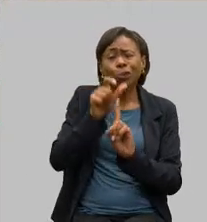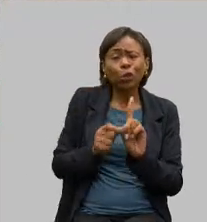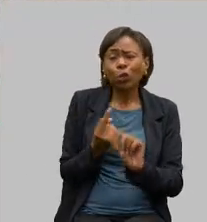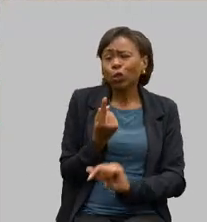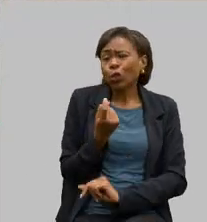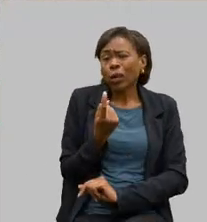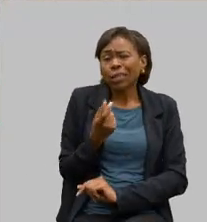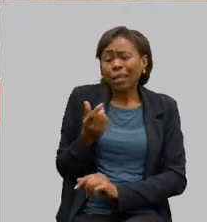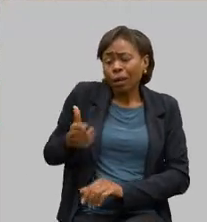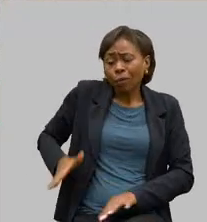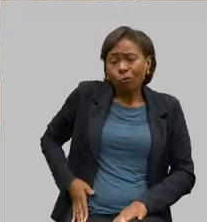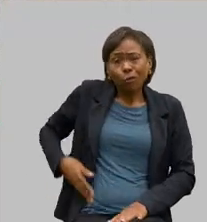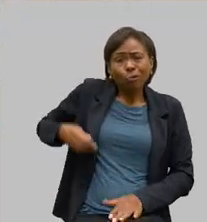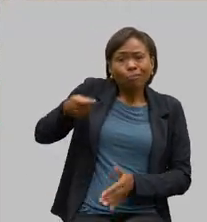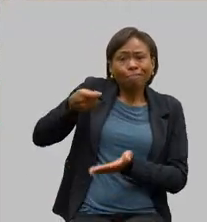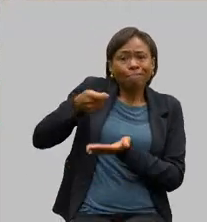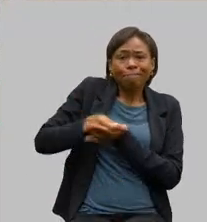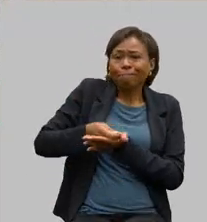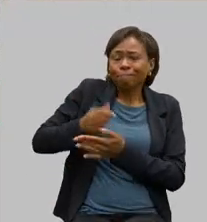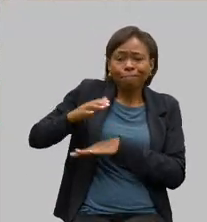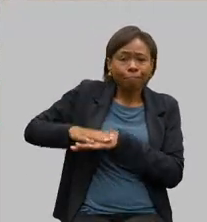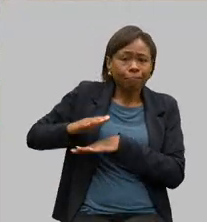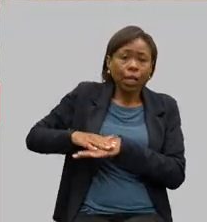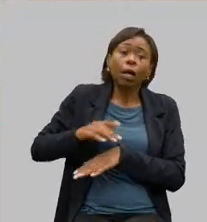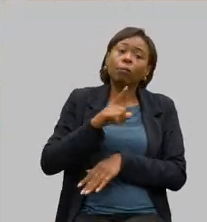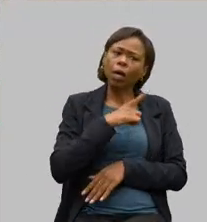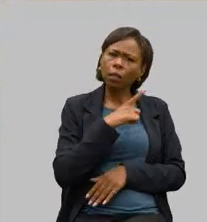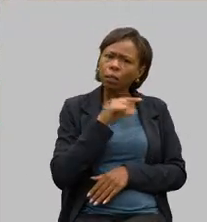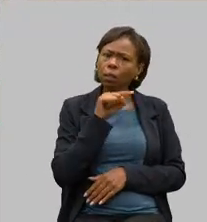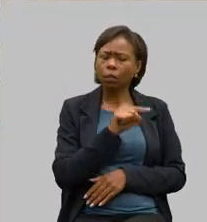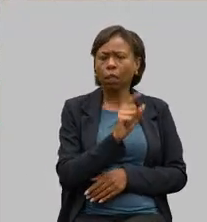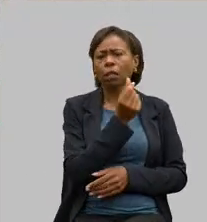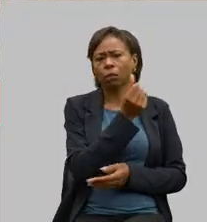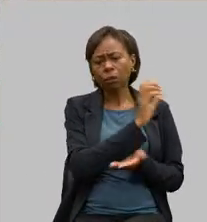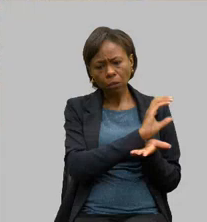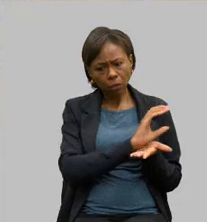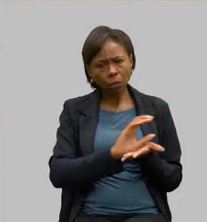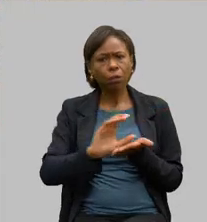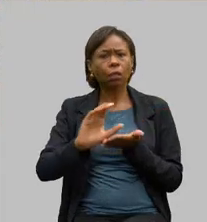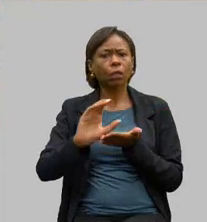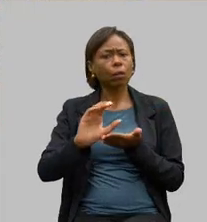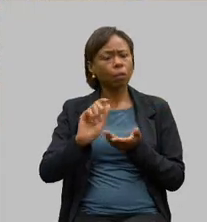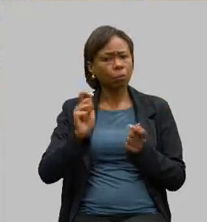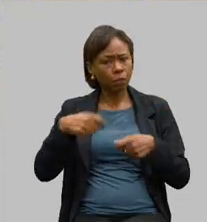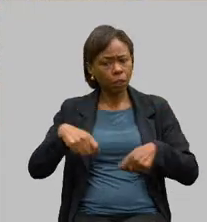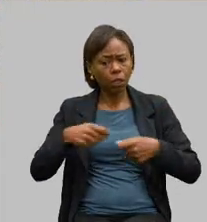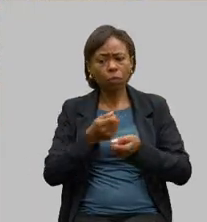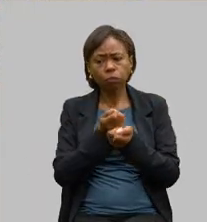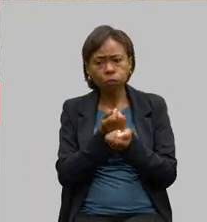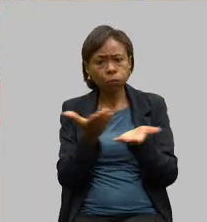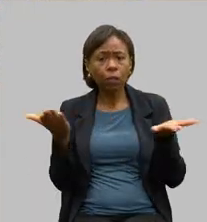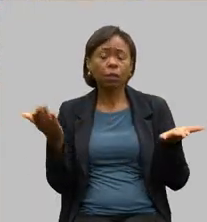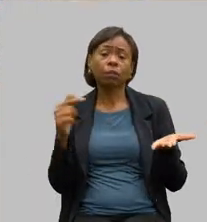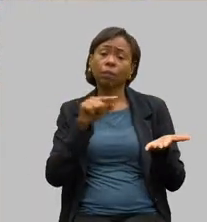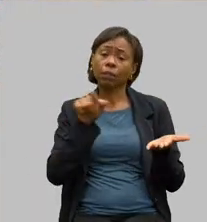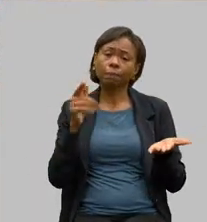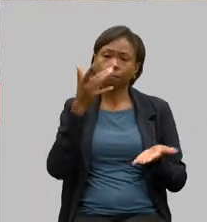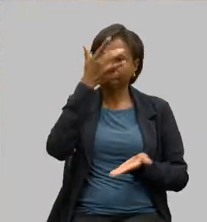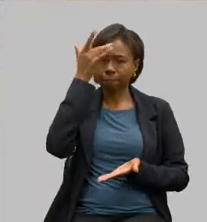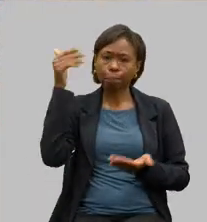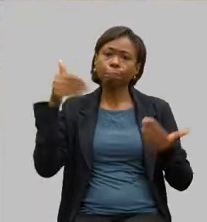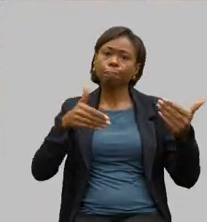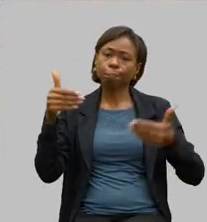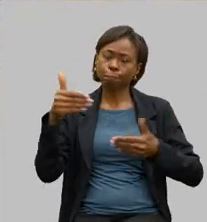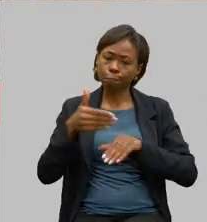bolso sendo que a gente tem recursos disponíveis e a gente precisa otimizar esses recursos garantindo a participação dessas pessoas Então essa minha